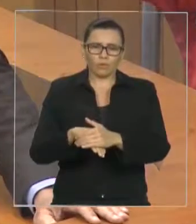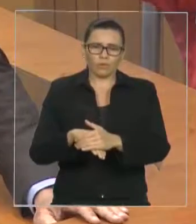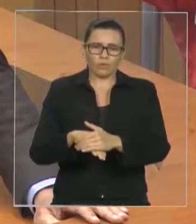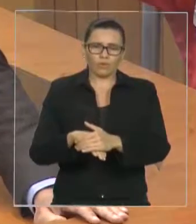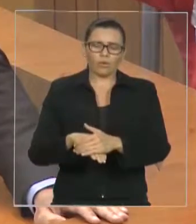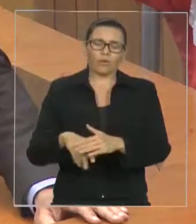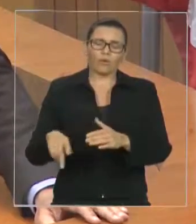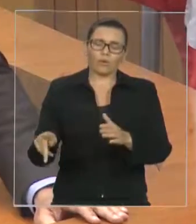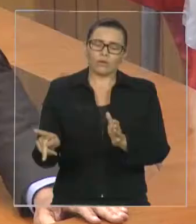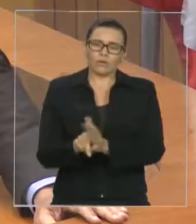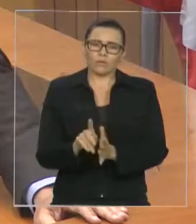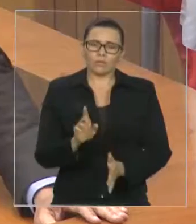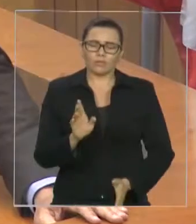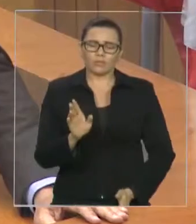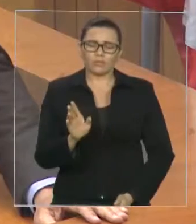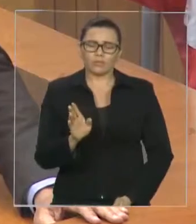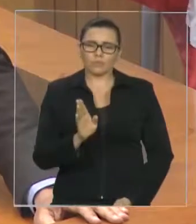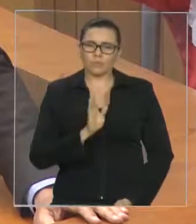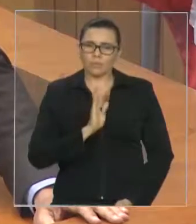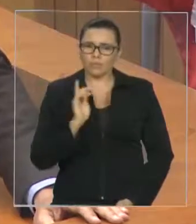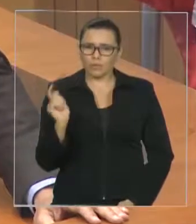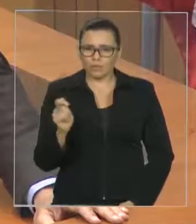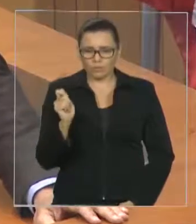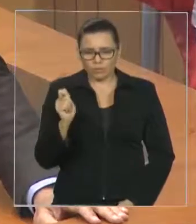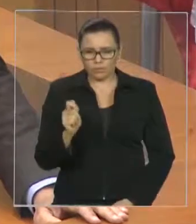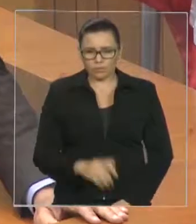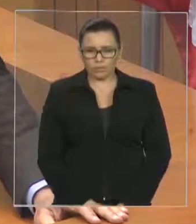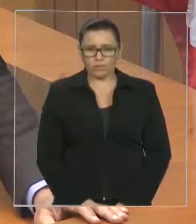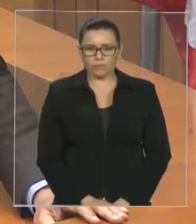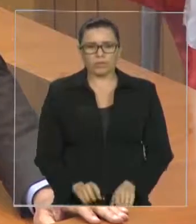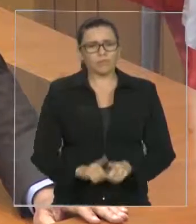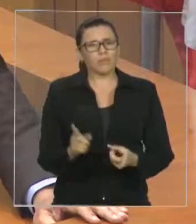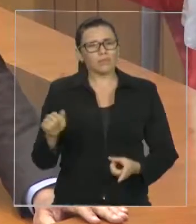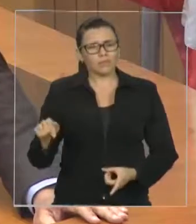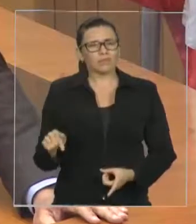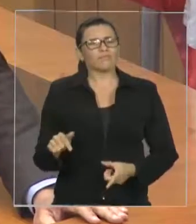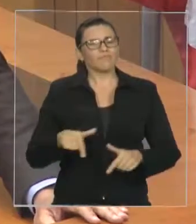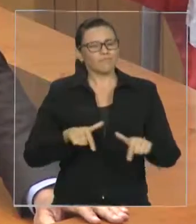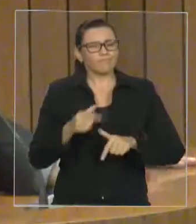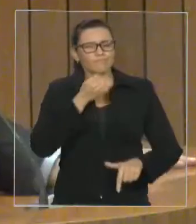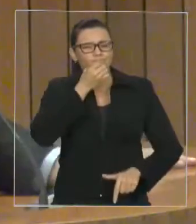à frente do campeonato, está aí disputando o campeonato Série C. E